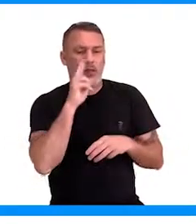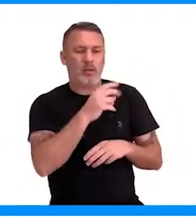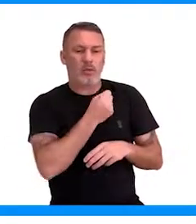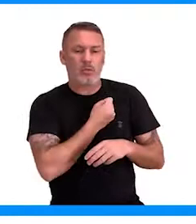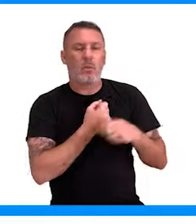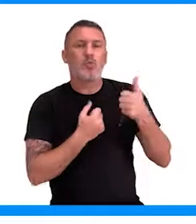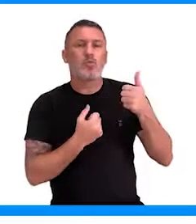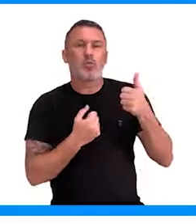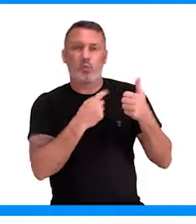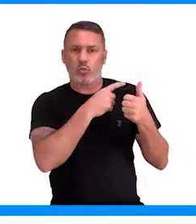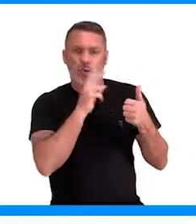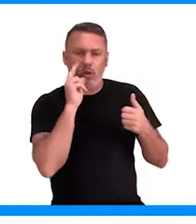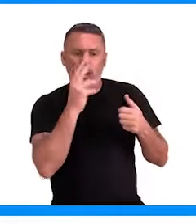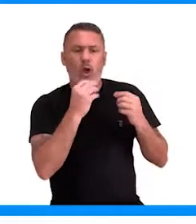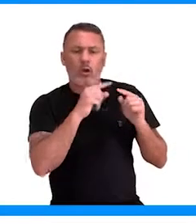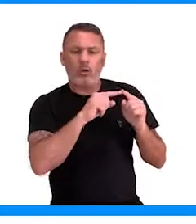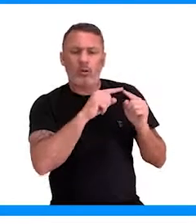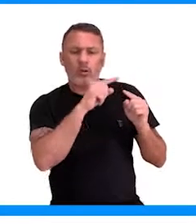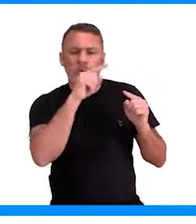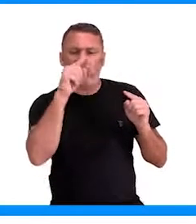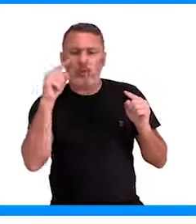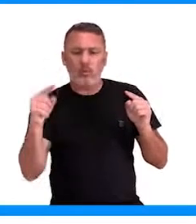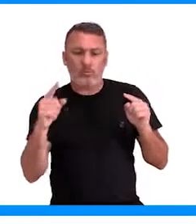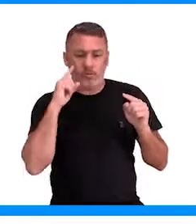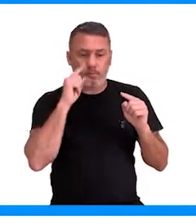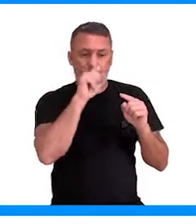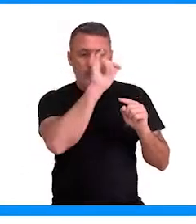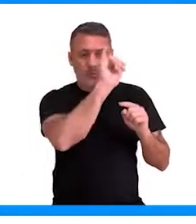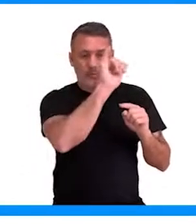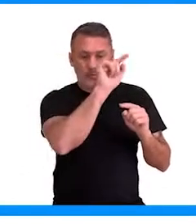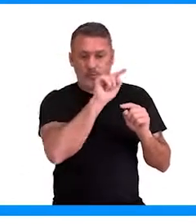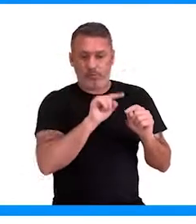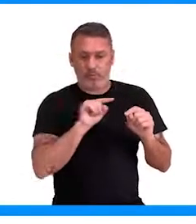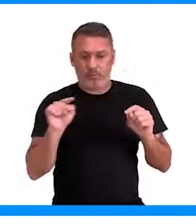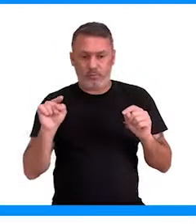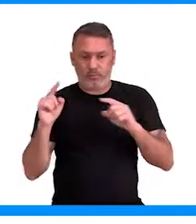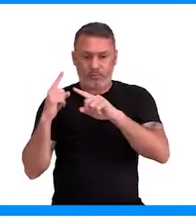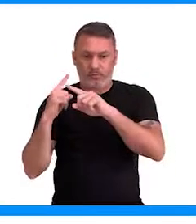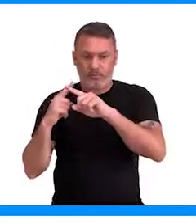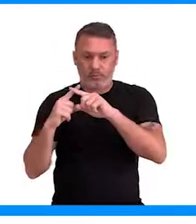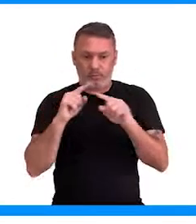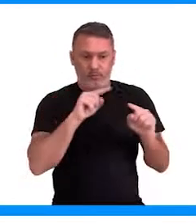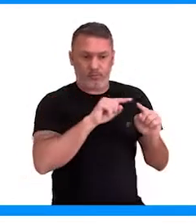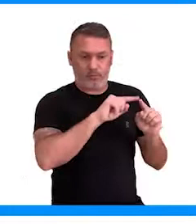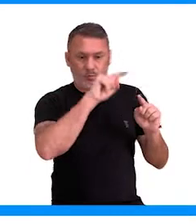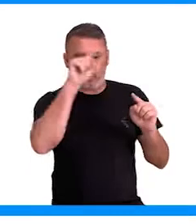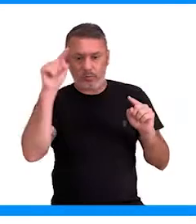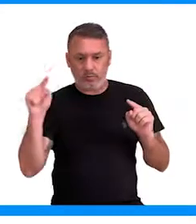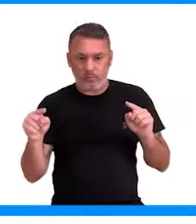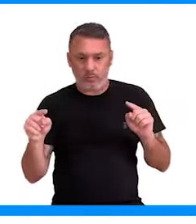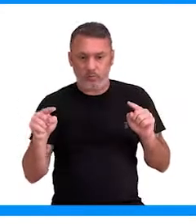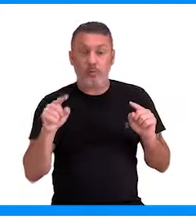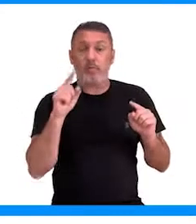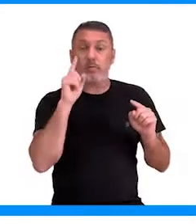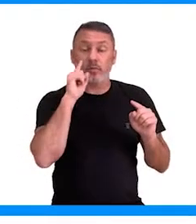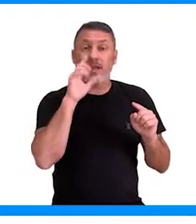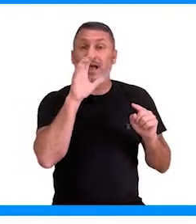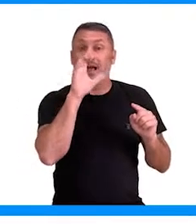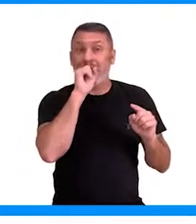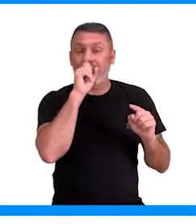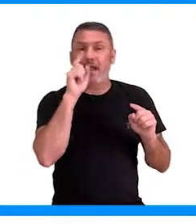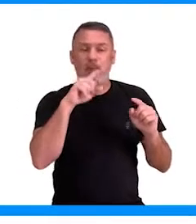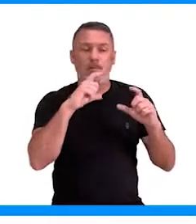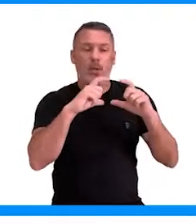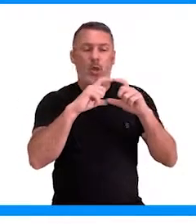rotação, esse gráfico número 1 aqui. Aqui está, em laranja, a bola atuando